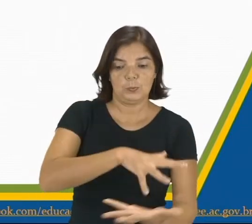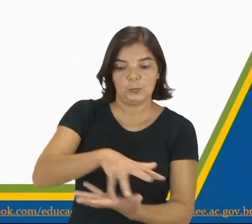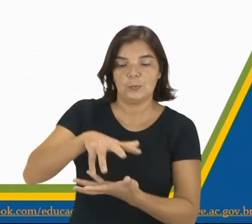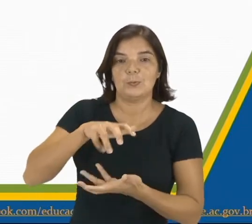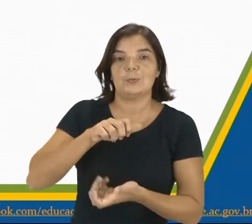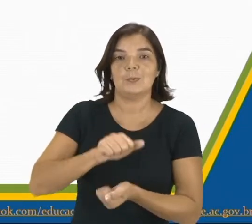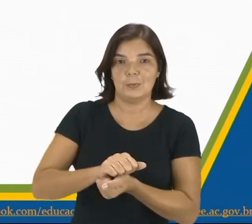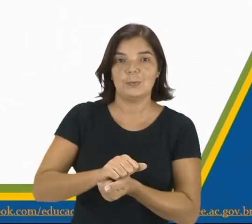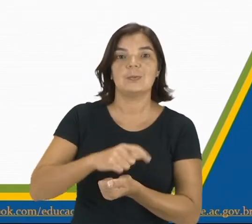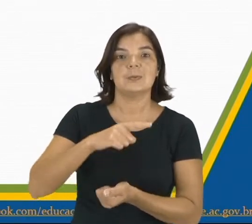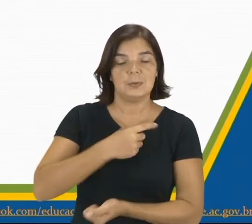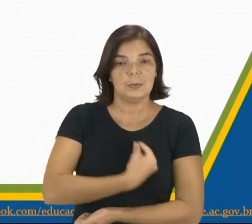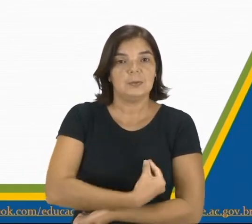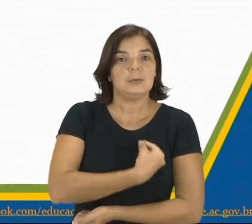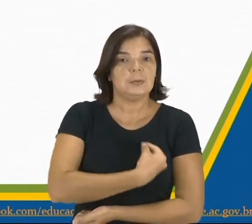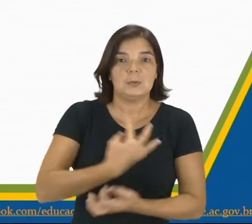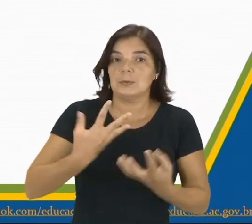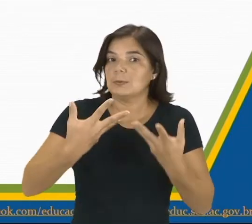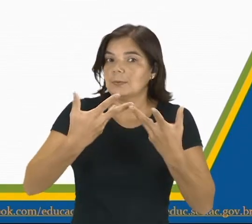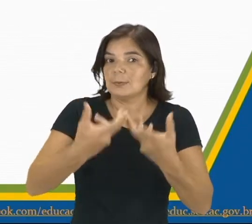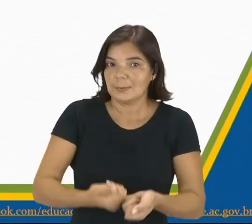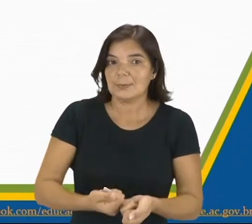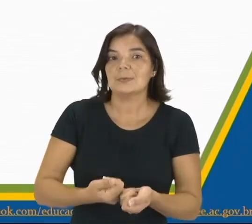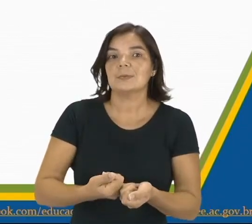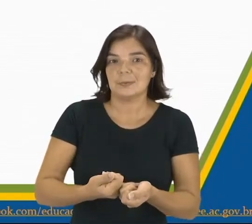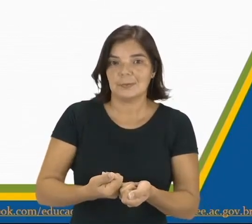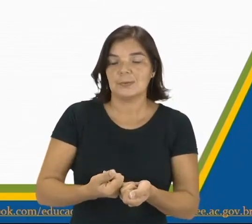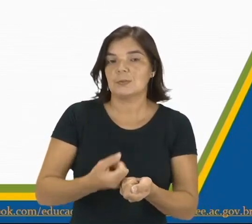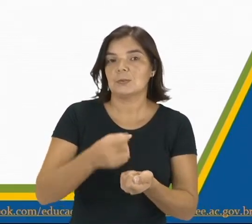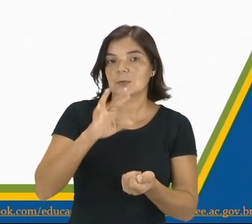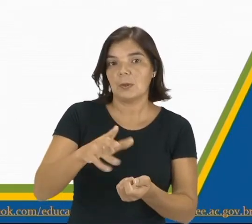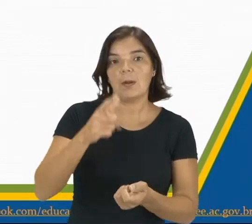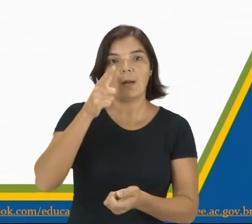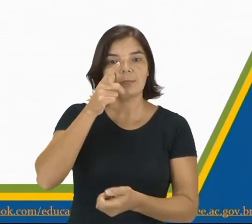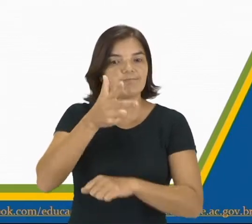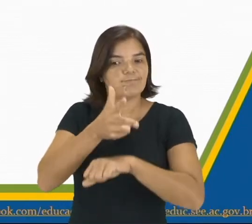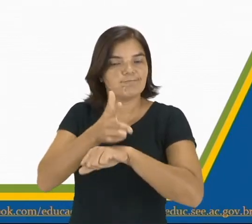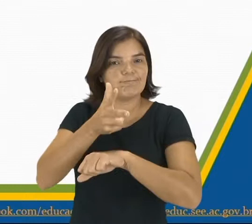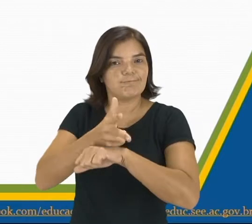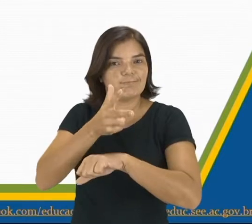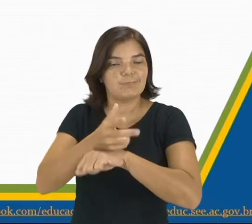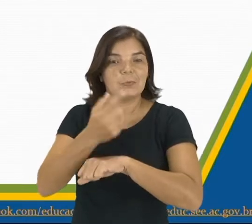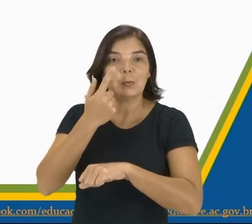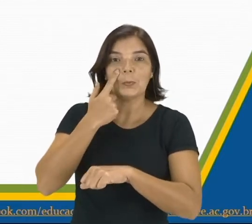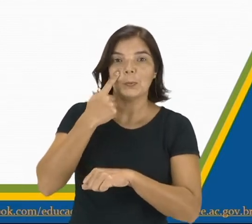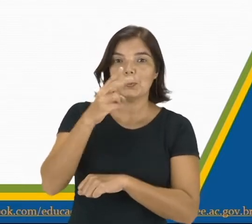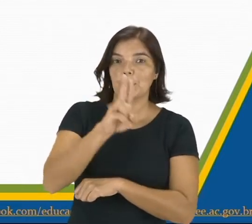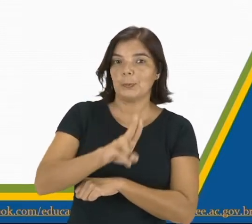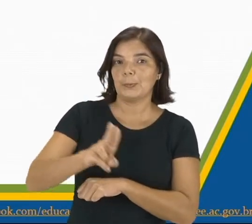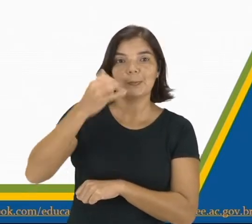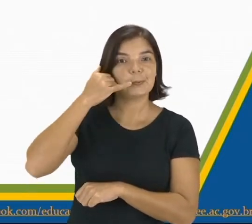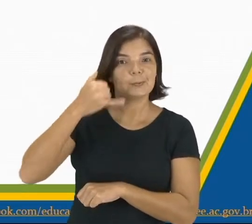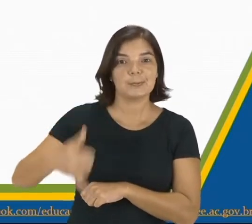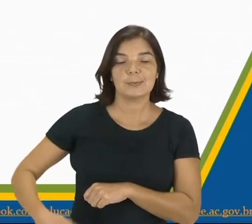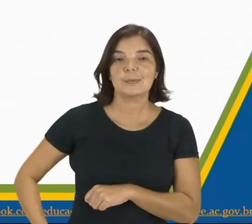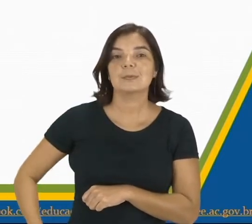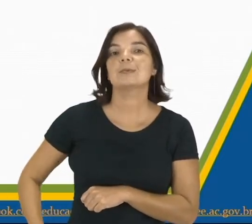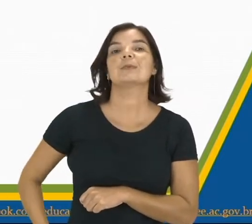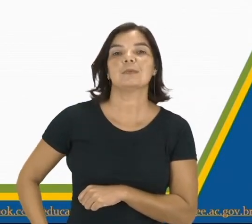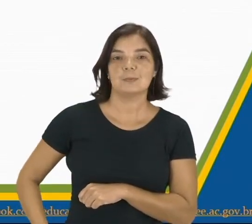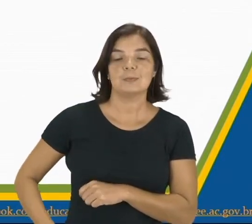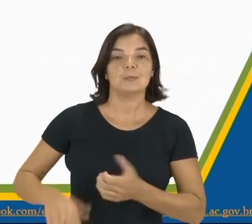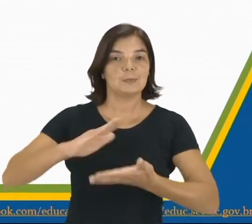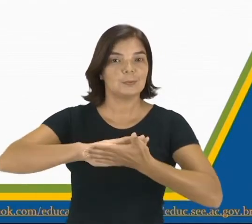mundo. Ela está presente em tudo, né? Nessa aula que você está assistindo, quando você faz uso do seu celular, do